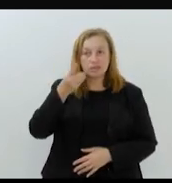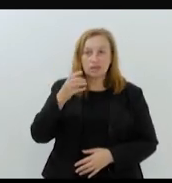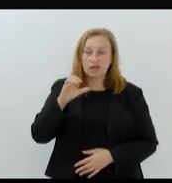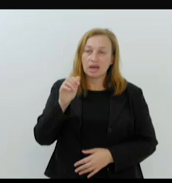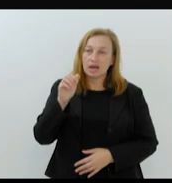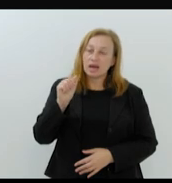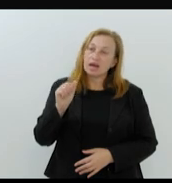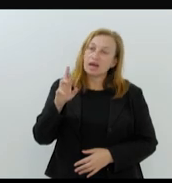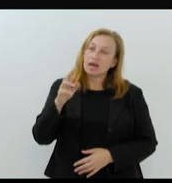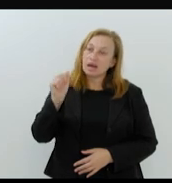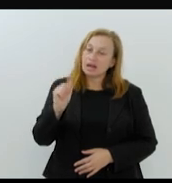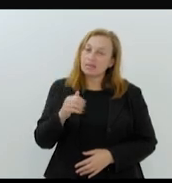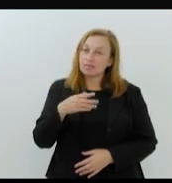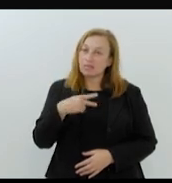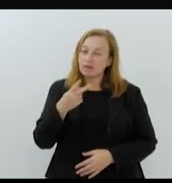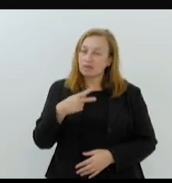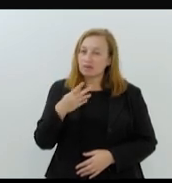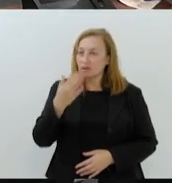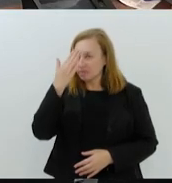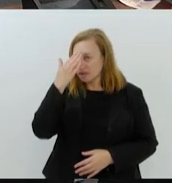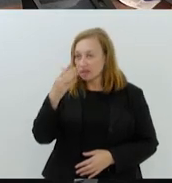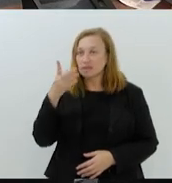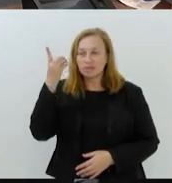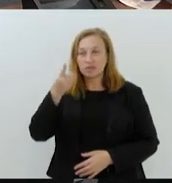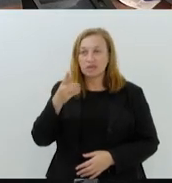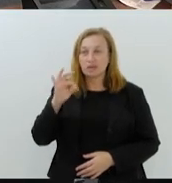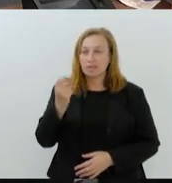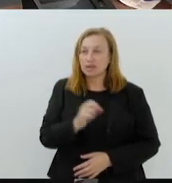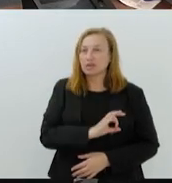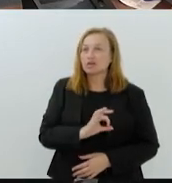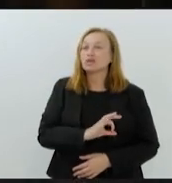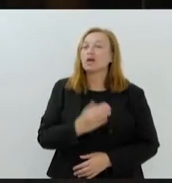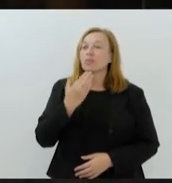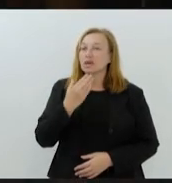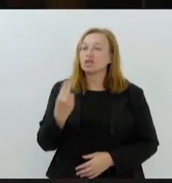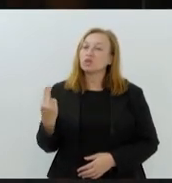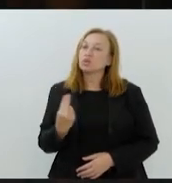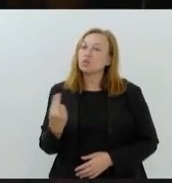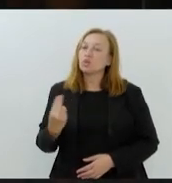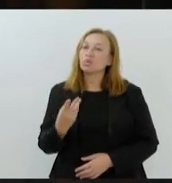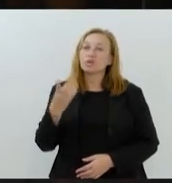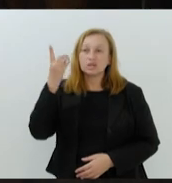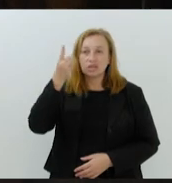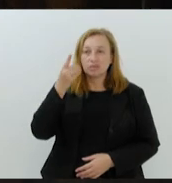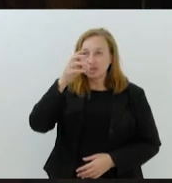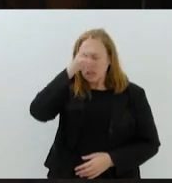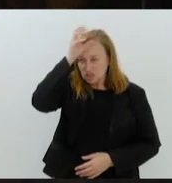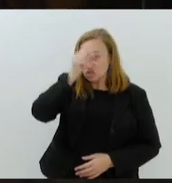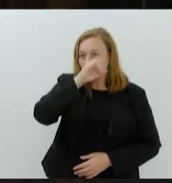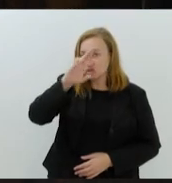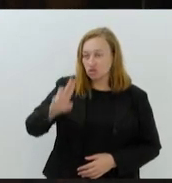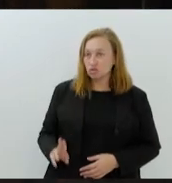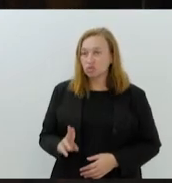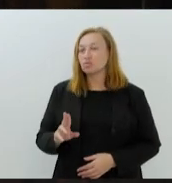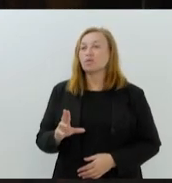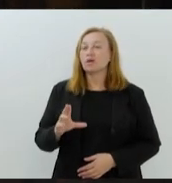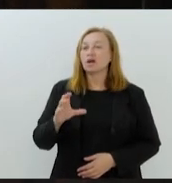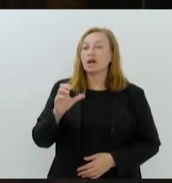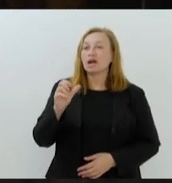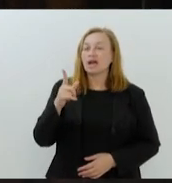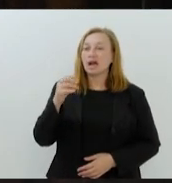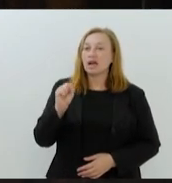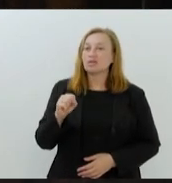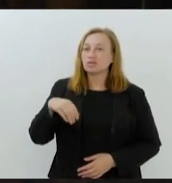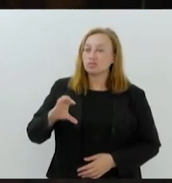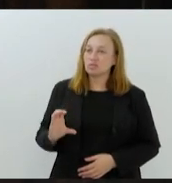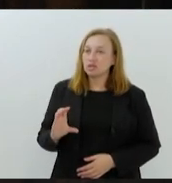essas as minhas palavras. Obrigada, deputada Marta. Pediram autoria, deputada Tia Ju, Carlos Mink, Luiz